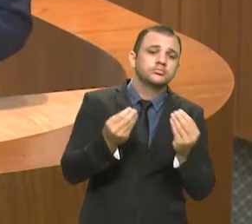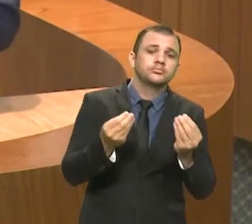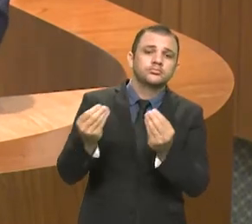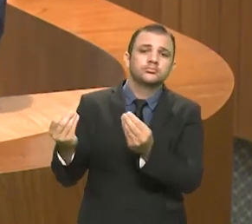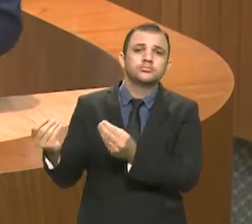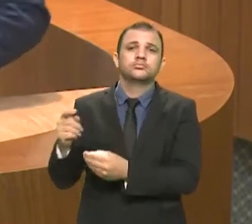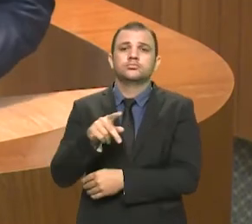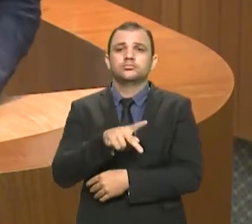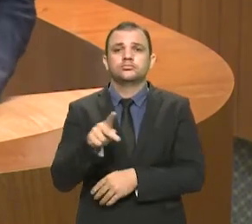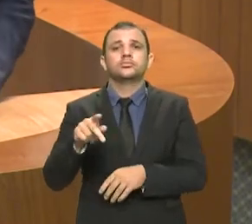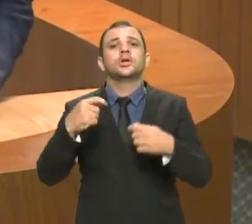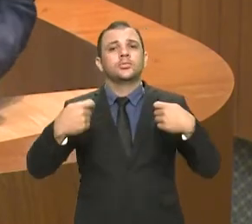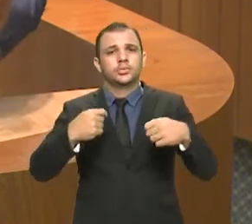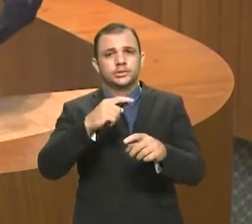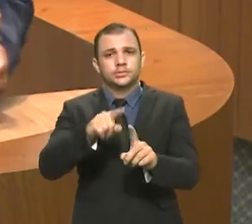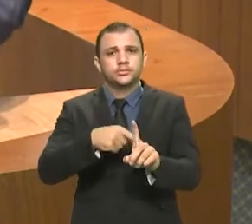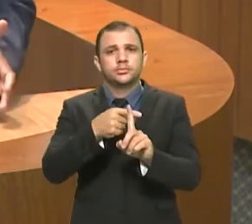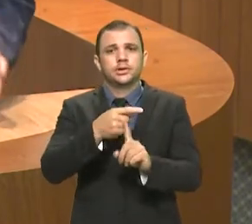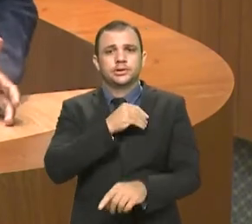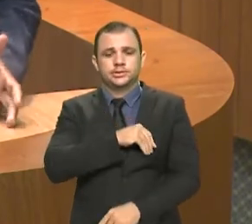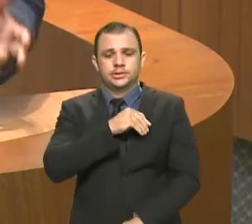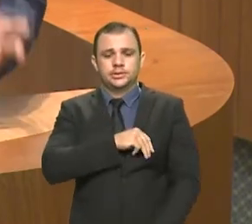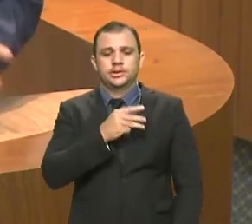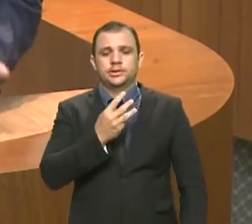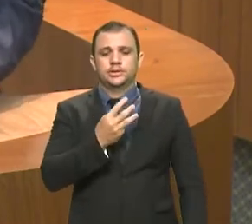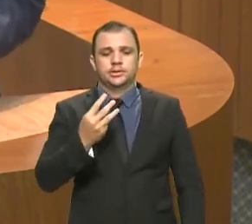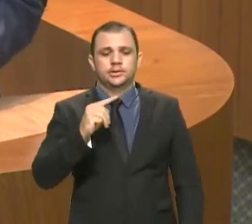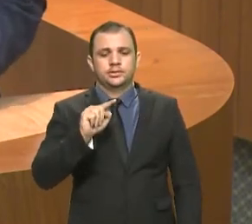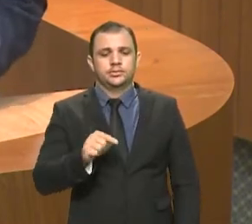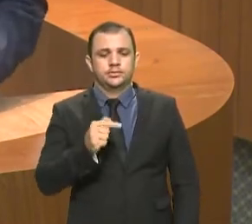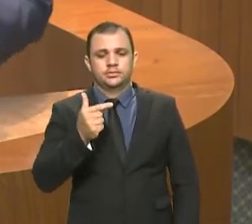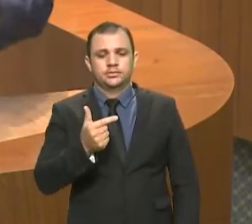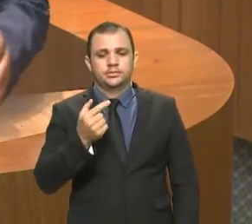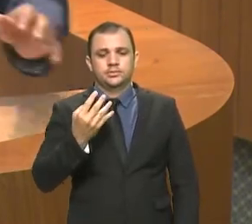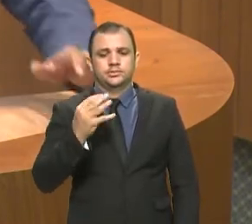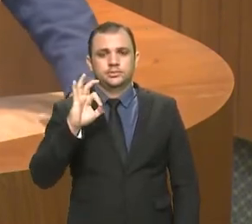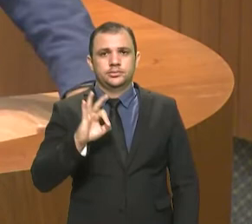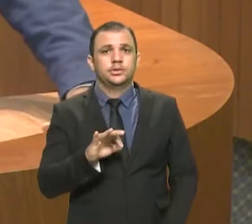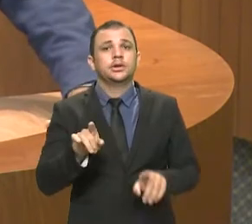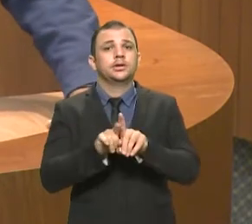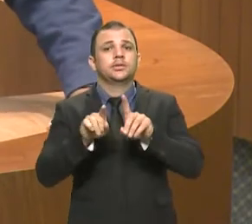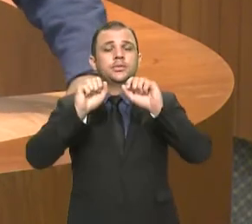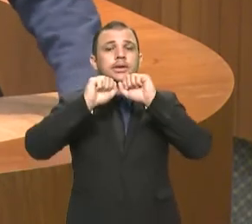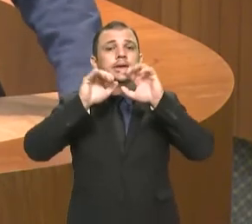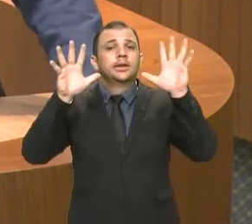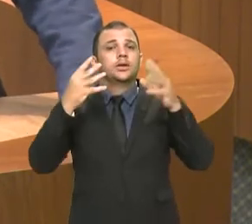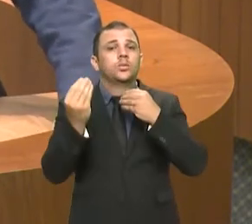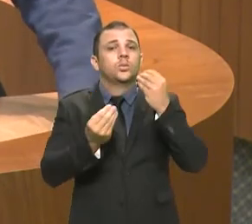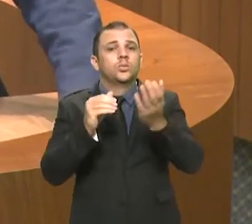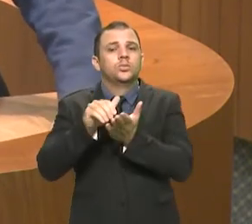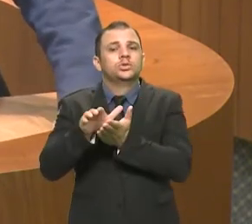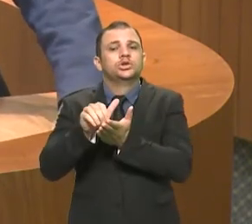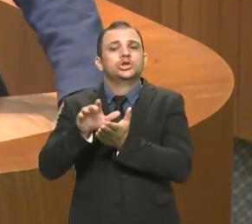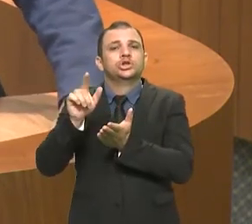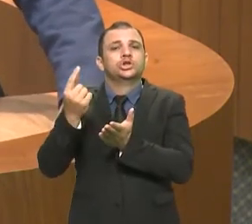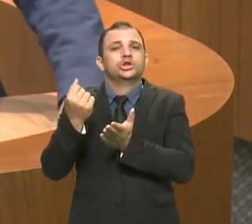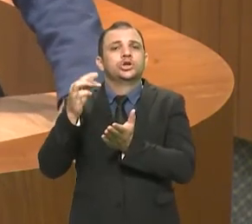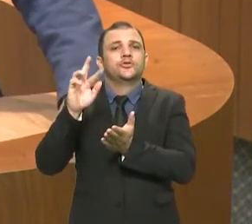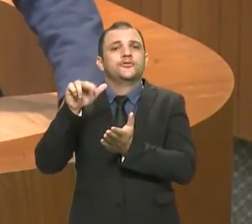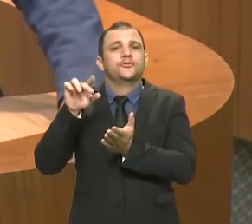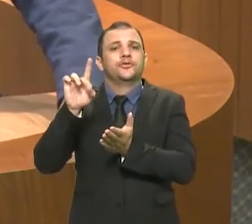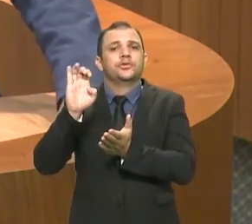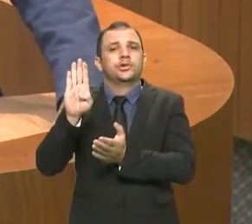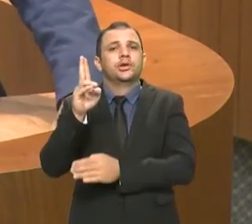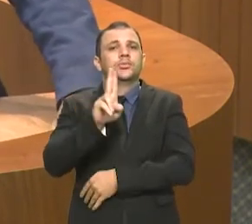ajuda de 33,24% e tem que ter transparência nas sobras dos recursos do Fundeb. Esse dinheiro dos professores,